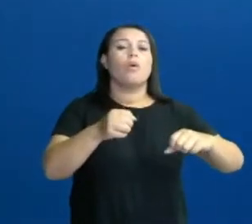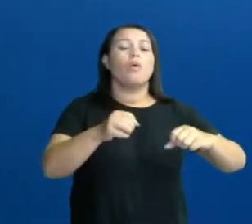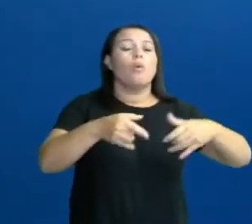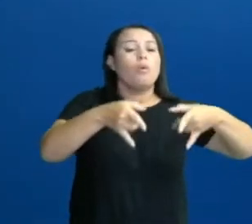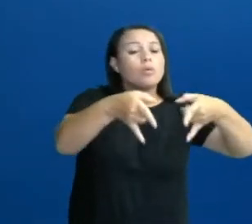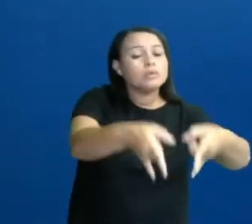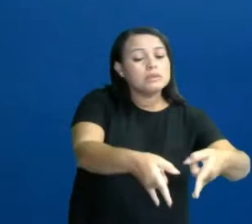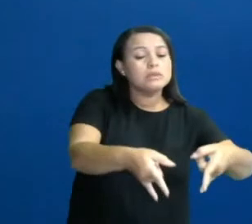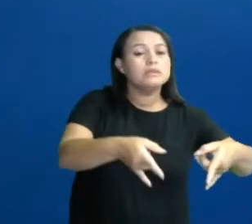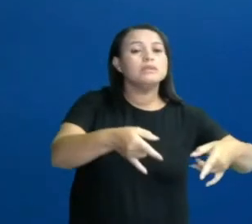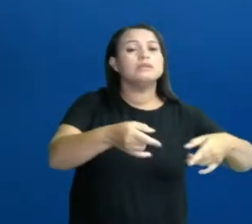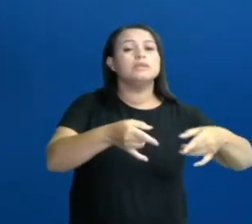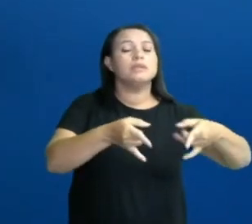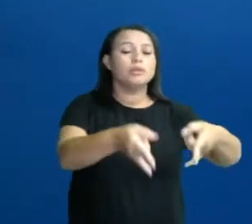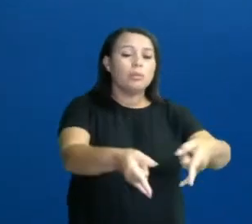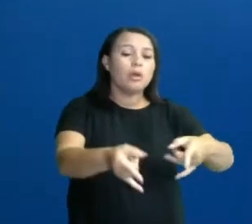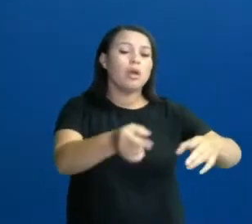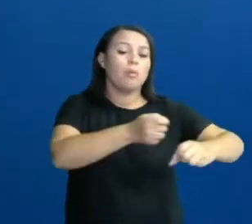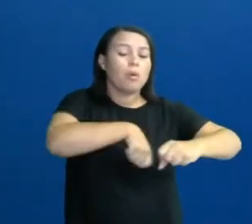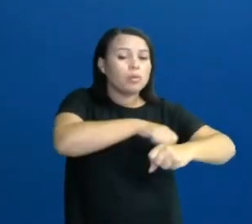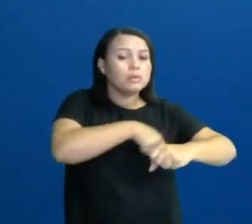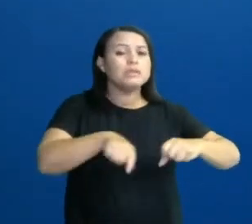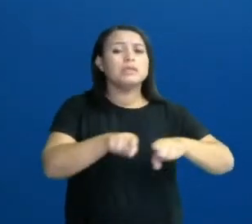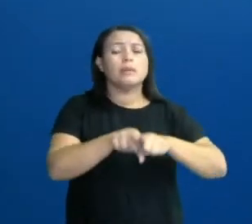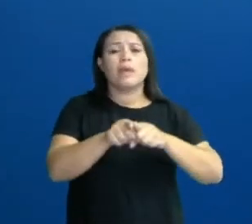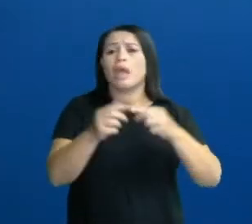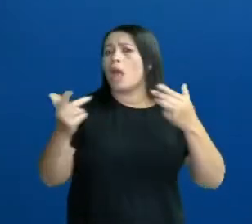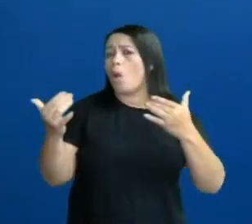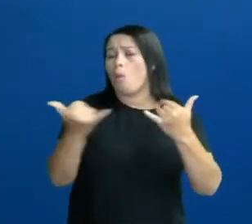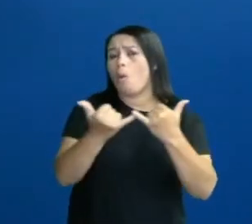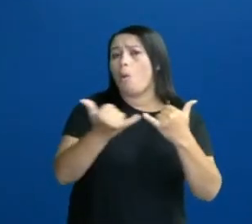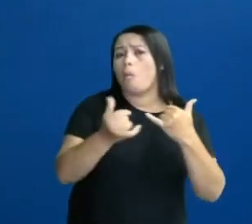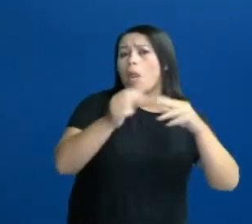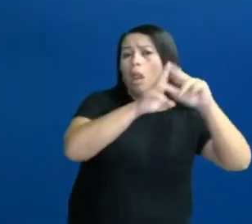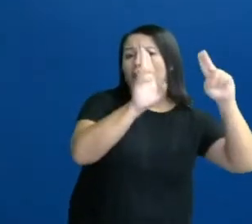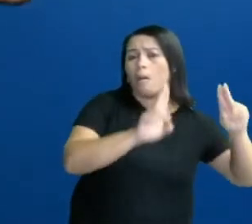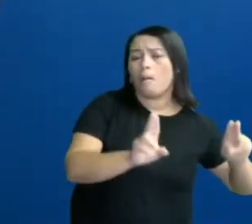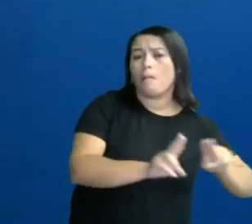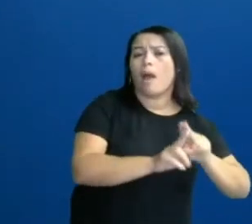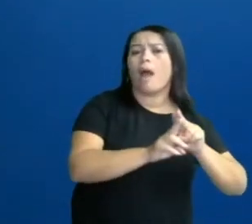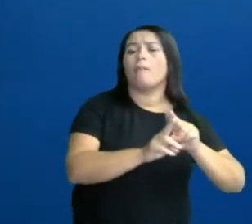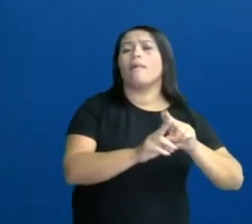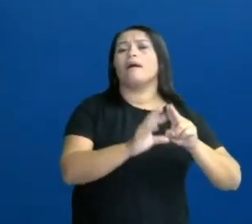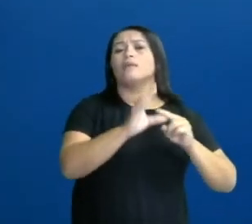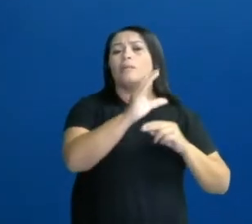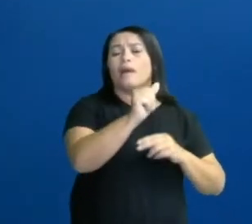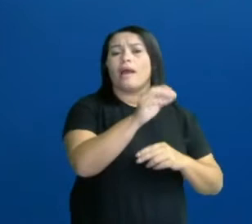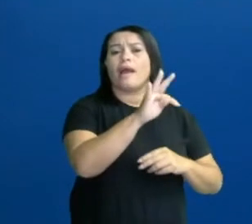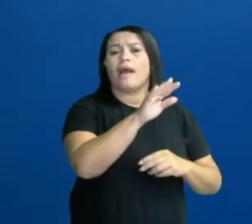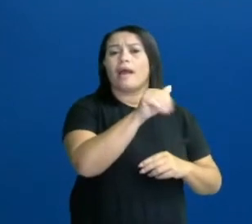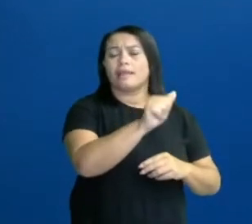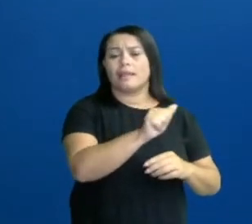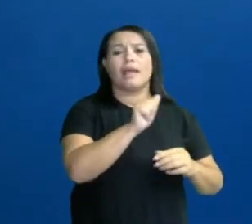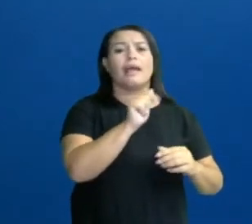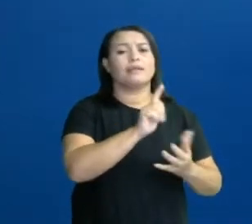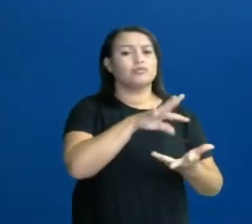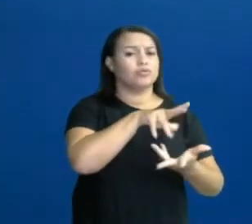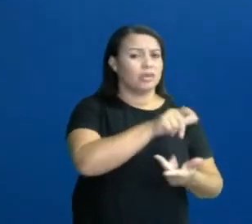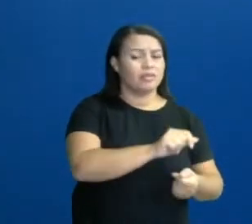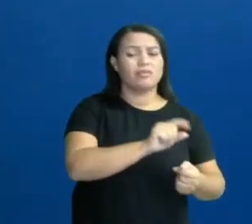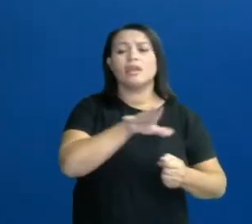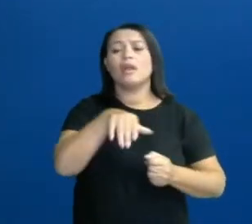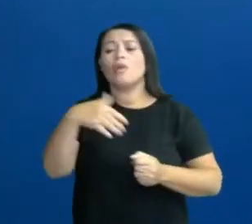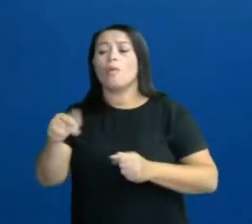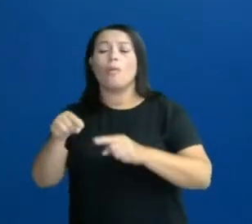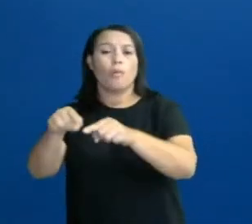contexto de representação, tanto de uma carta como de uma planta, né, ou mesmo um planisfério, como a gente viu nos slides anteriores, né, vão